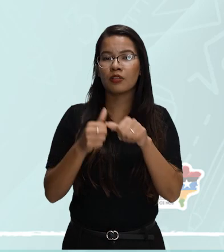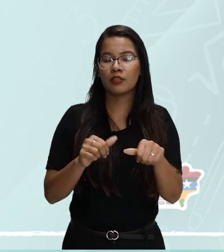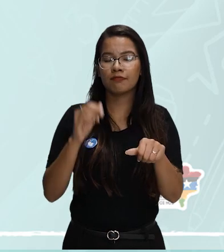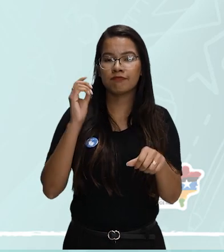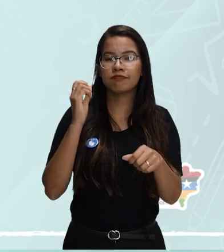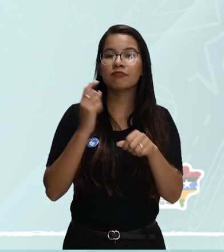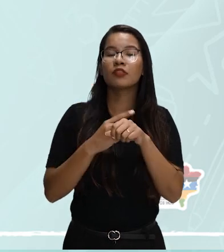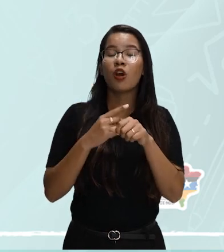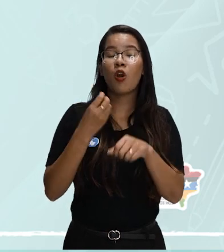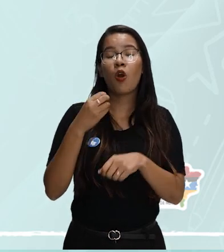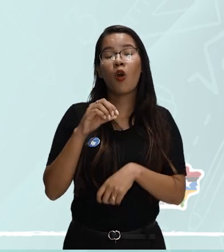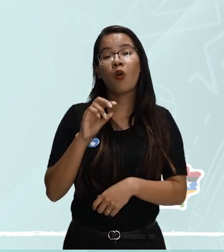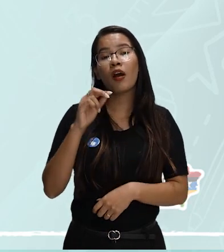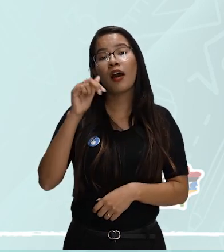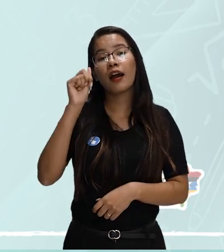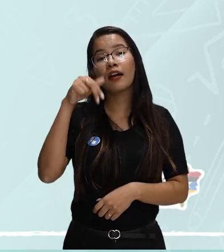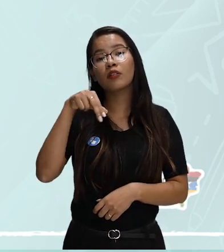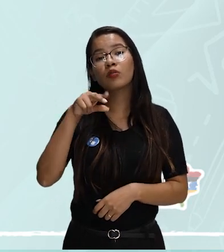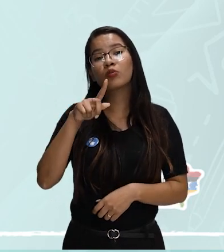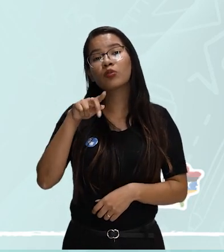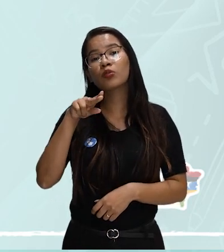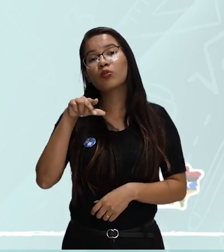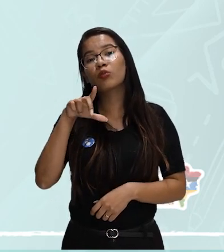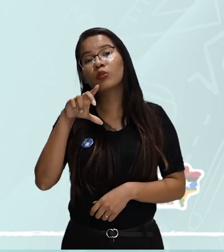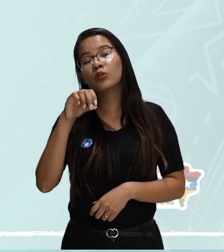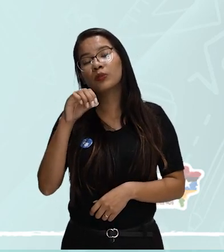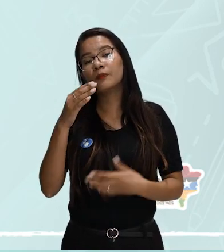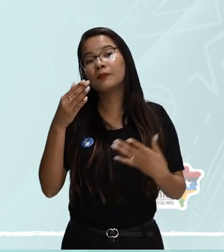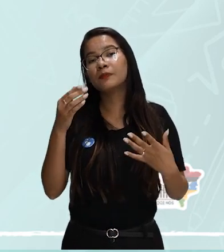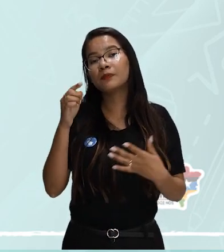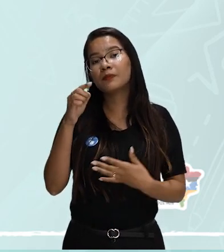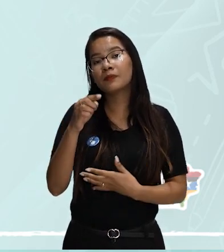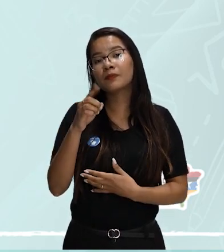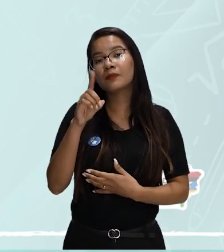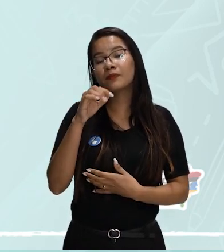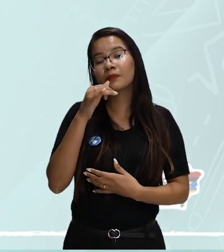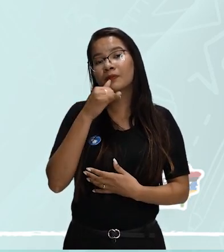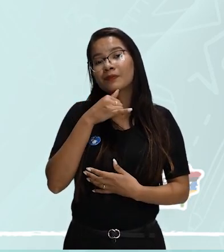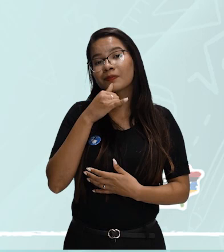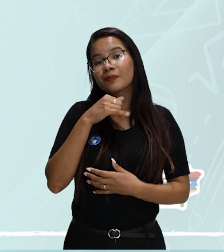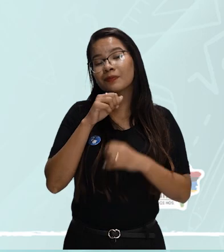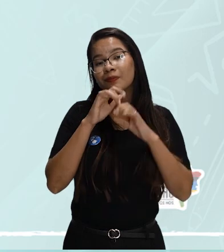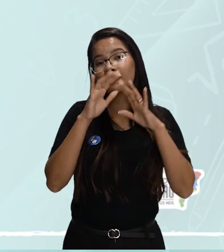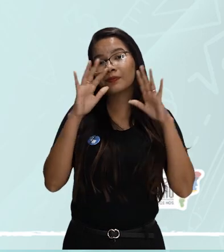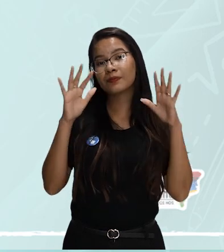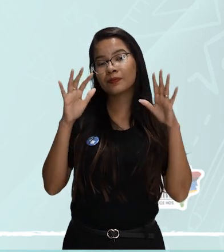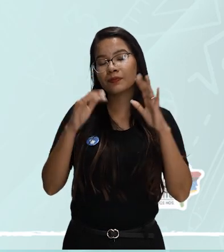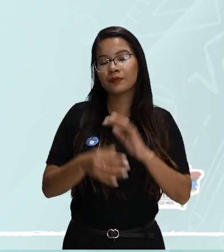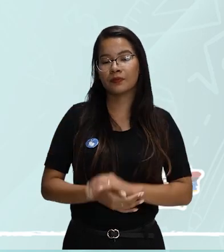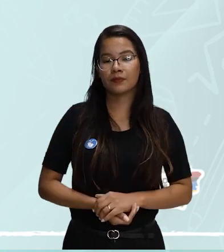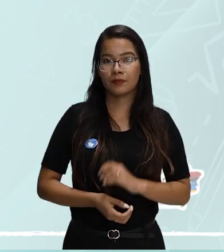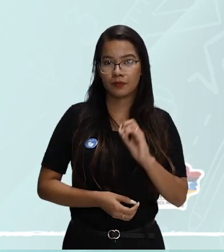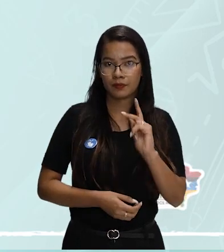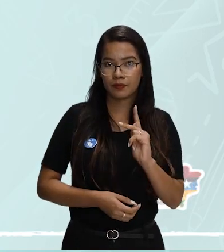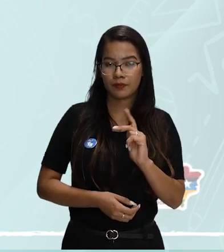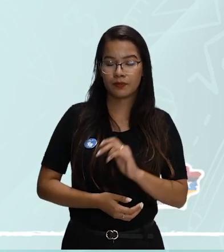acordo com o ângulo que você também está vendo. Então isso é um exemplo claro de interferência.